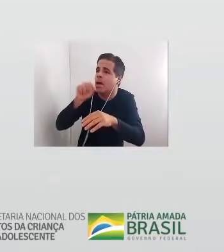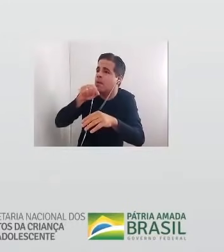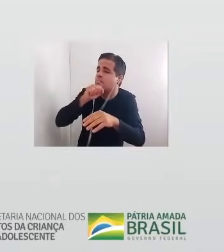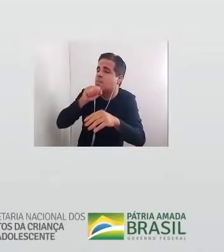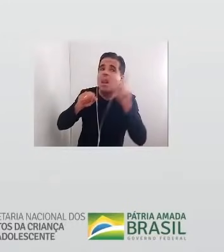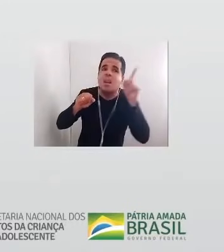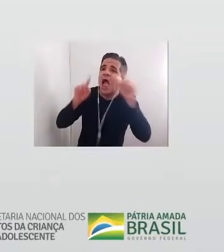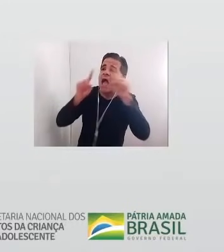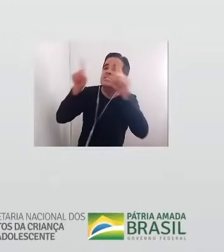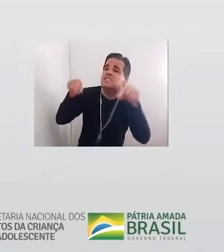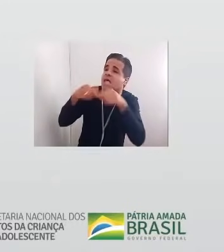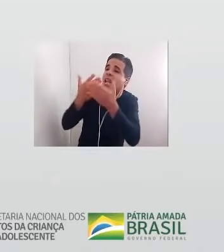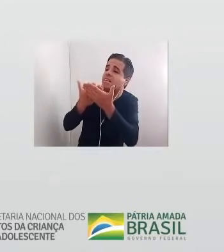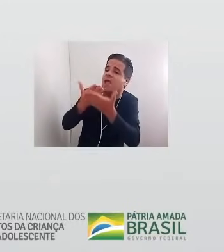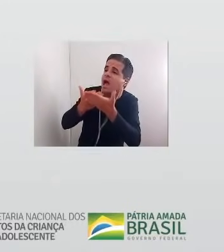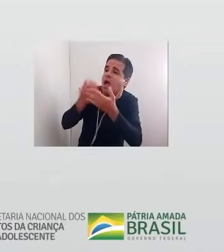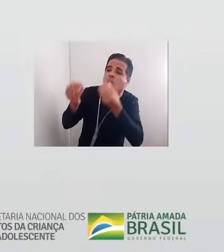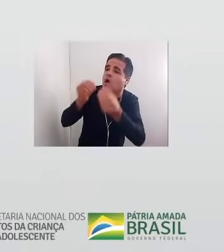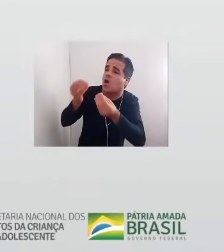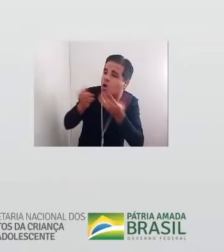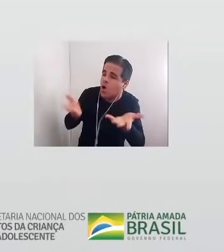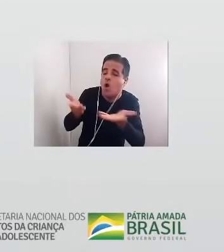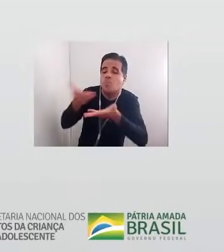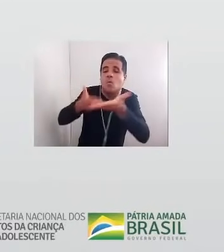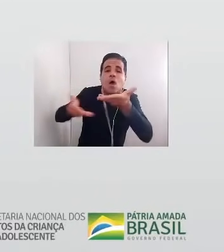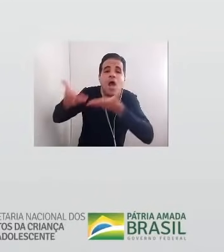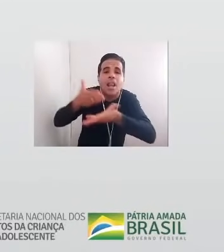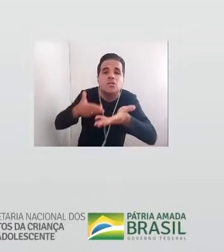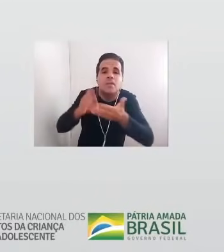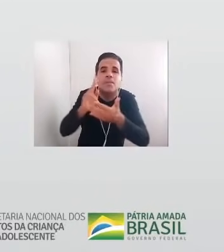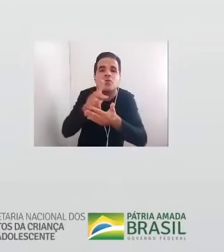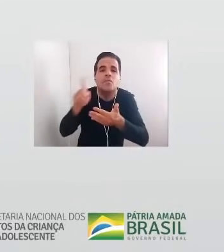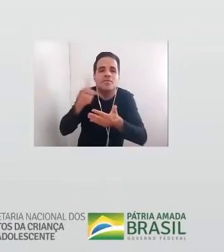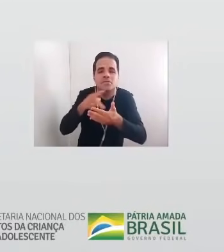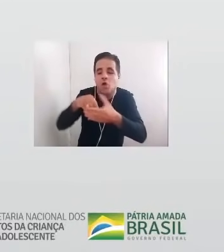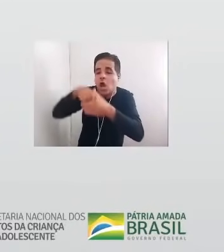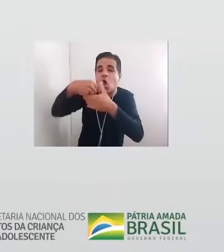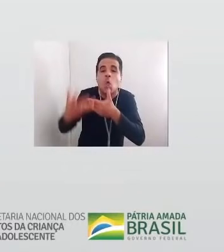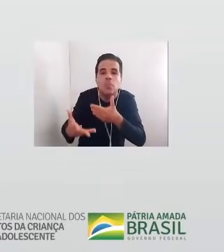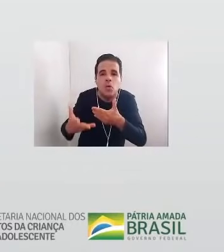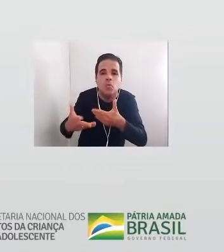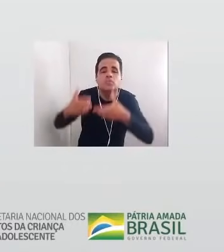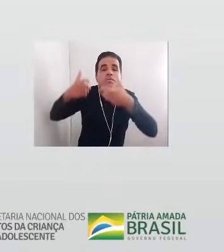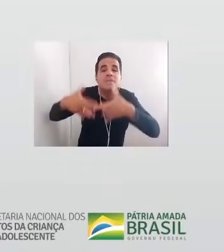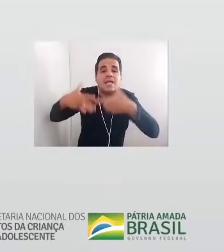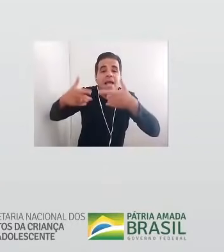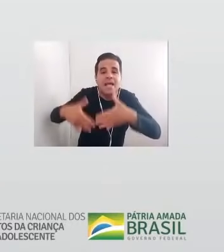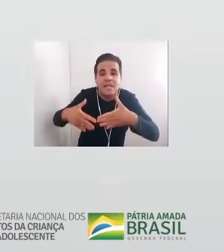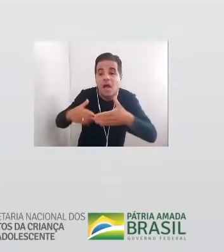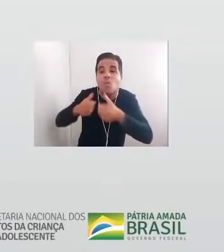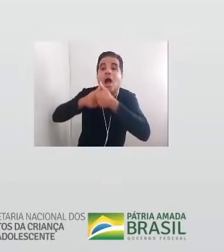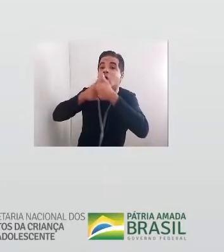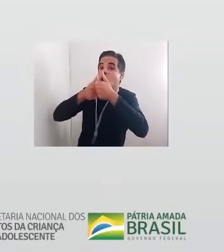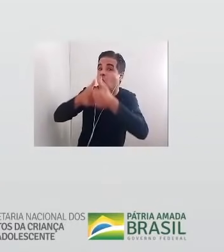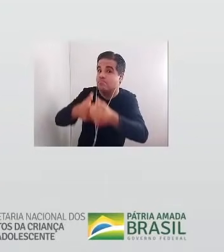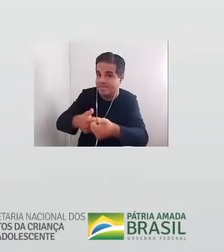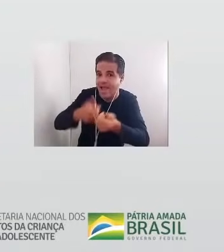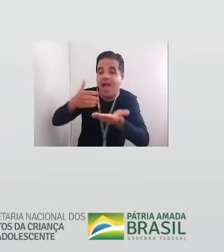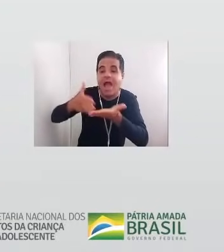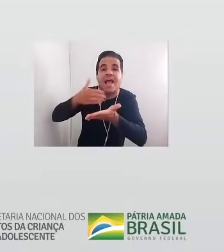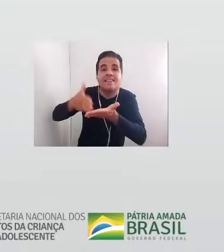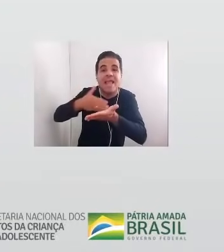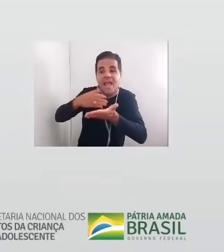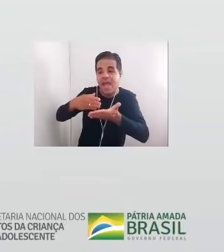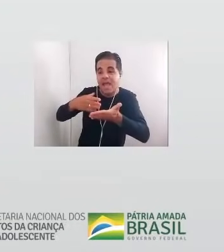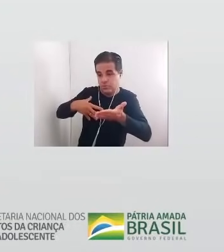é o relacionamento com a professora, quais os conteúdos abordados. Acompanhar também o material didático, os cadernos dos filhos,